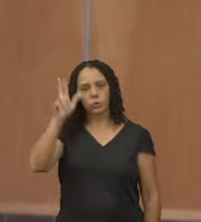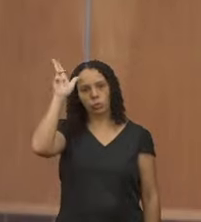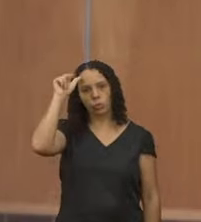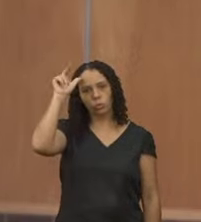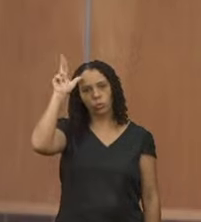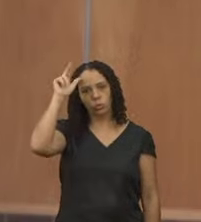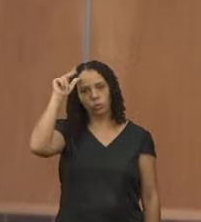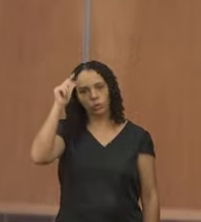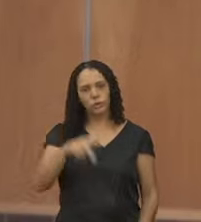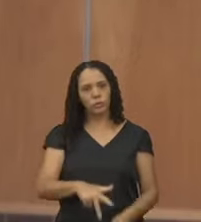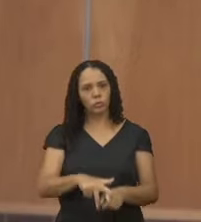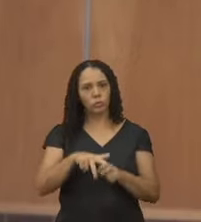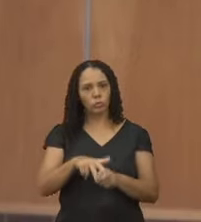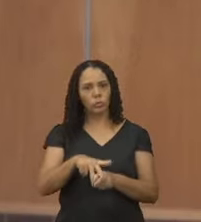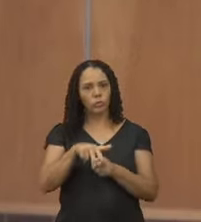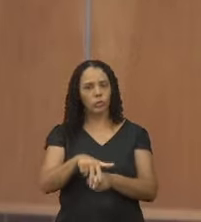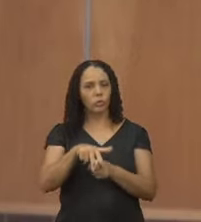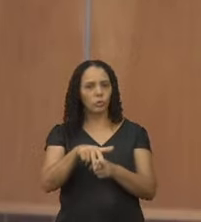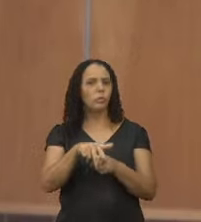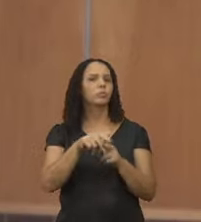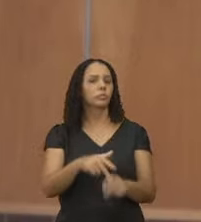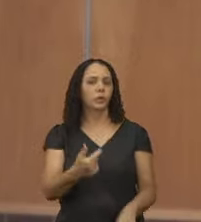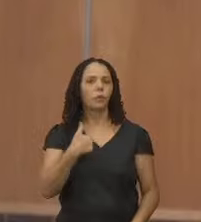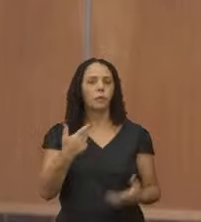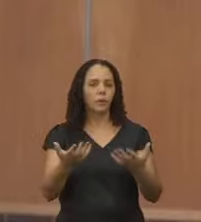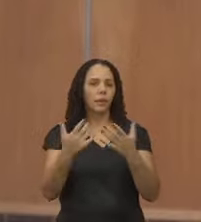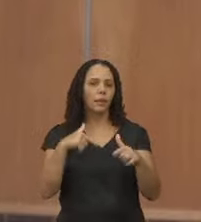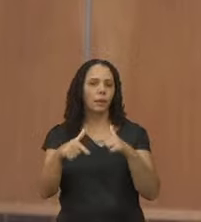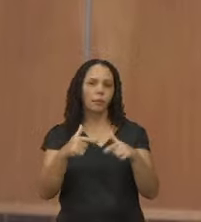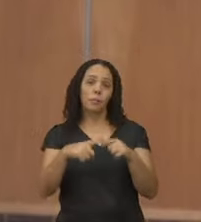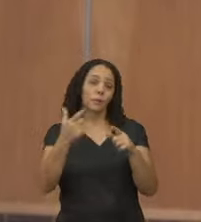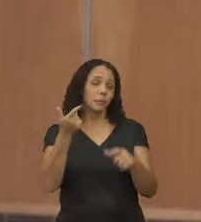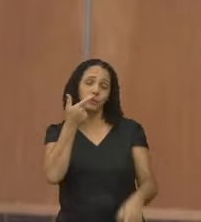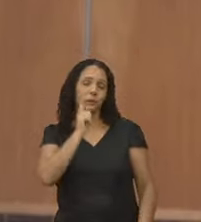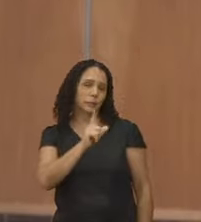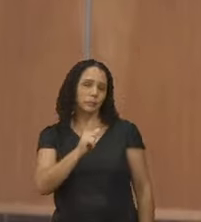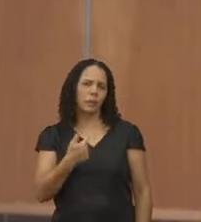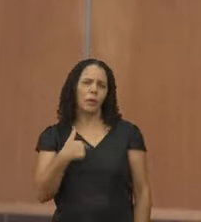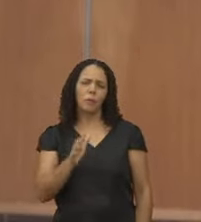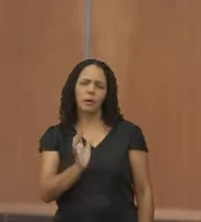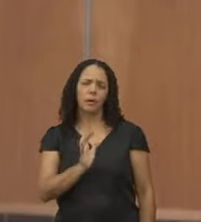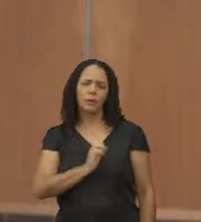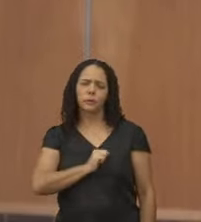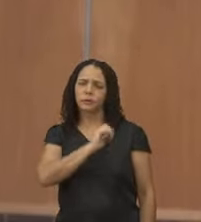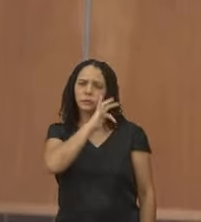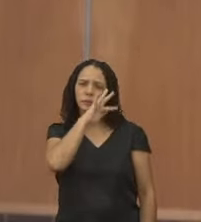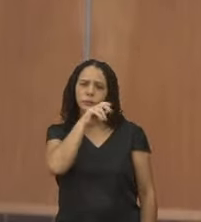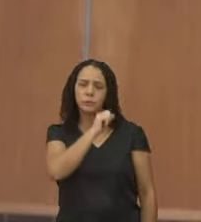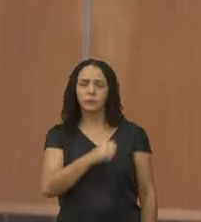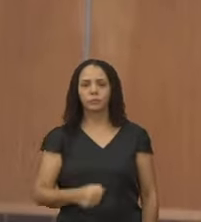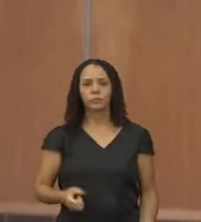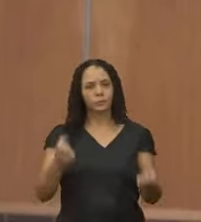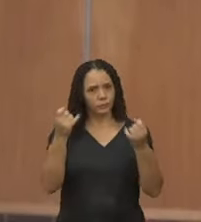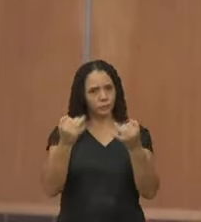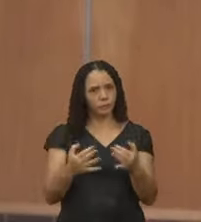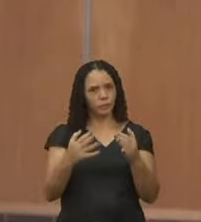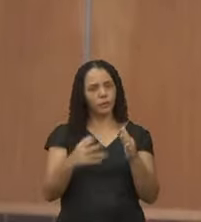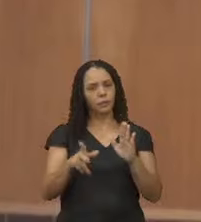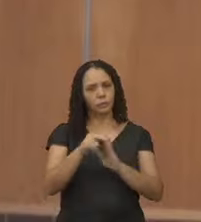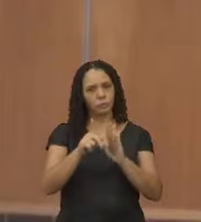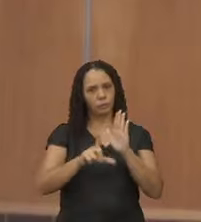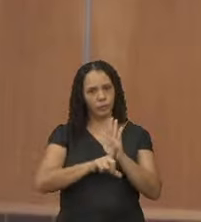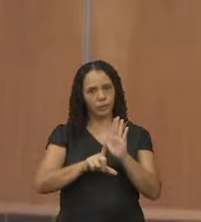instituição. Então, sou aí um amante dos animais. E vamos falar do PL, então, rapidamente.